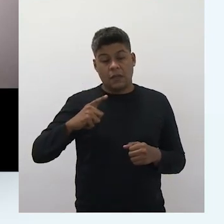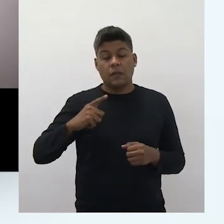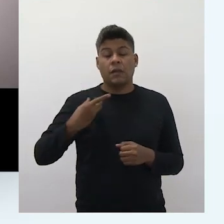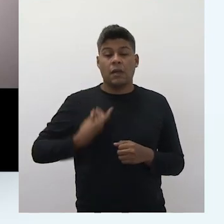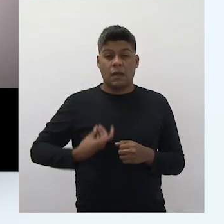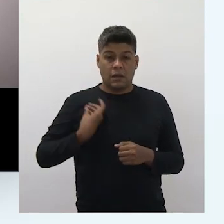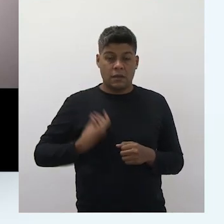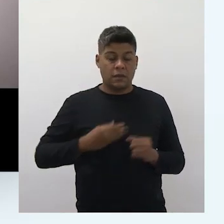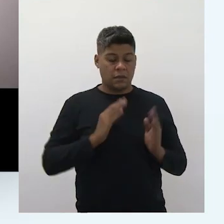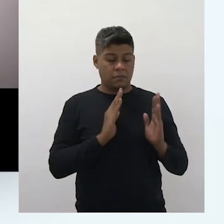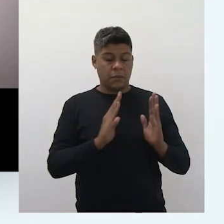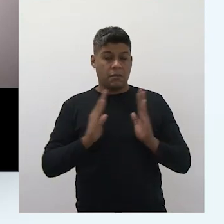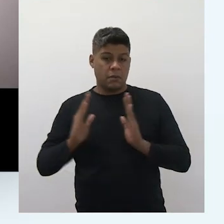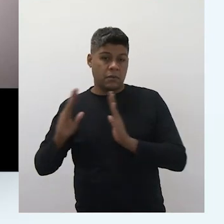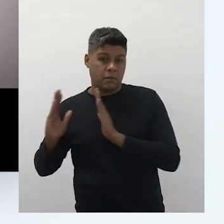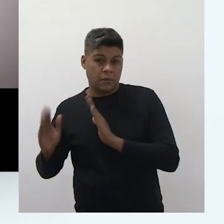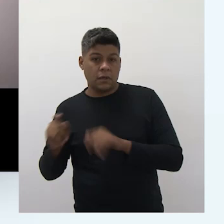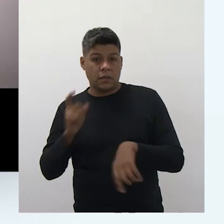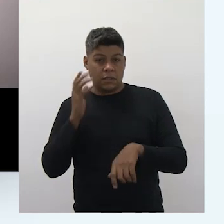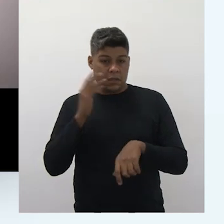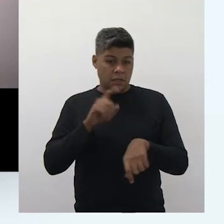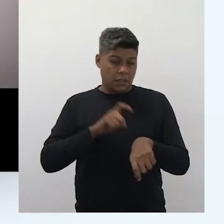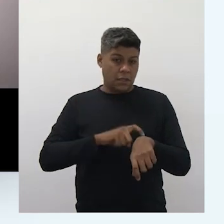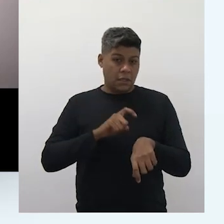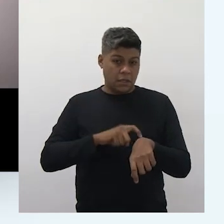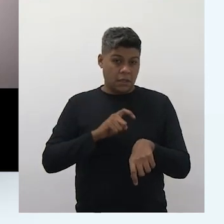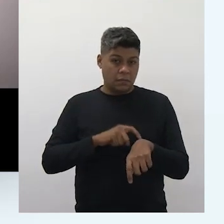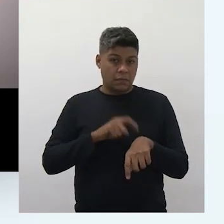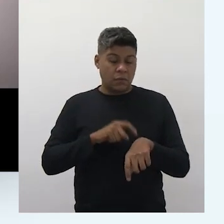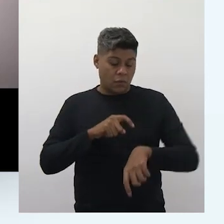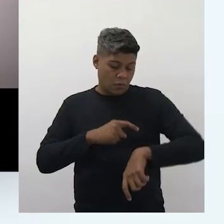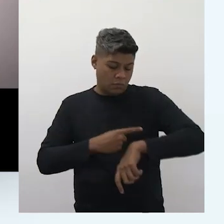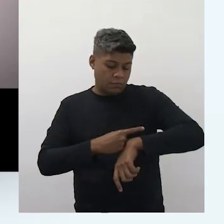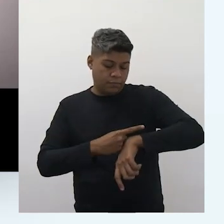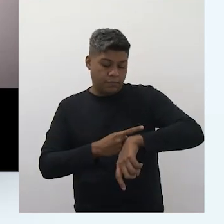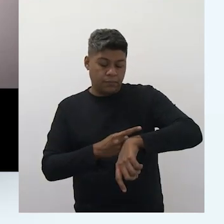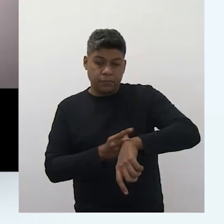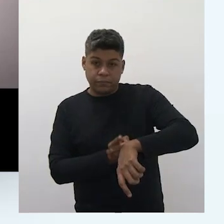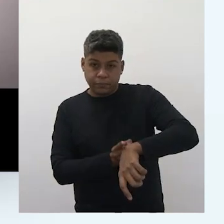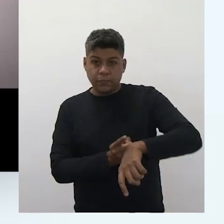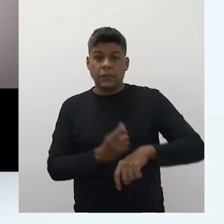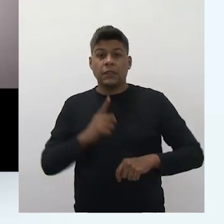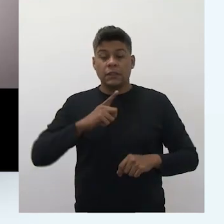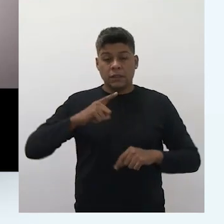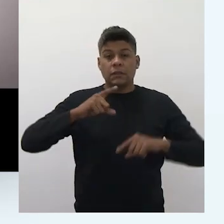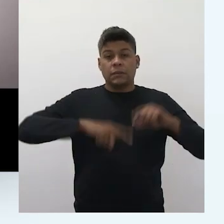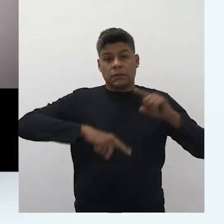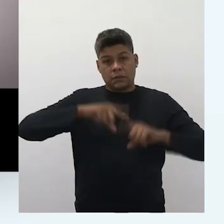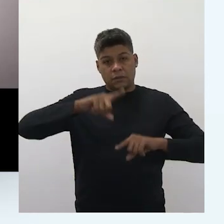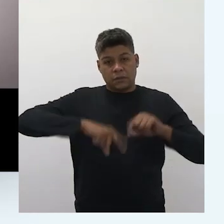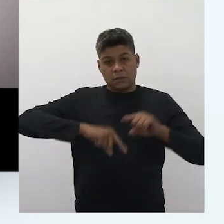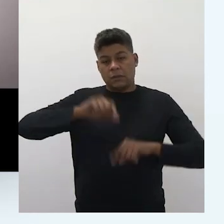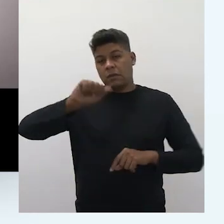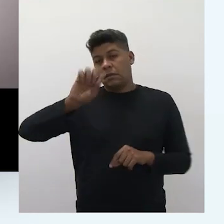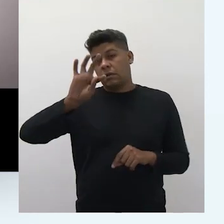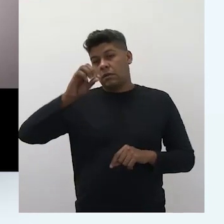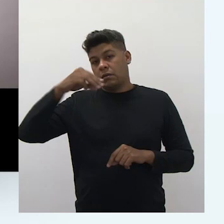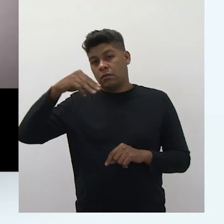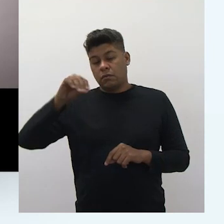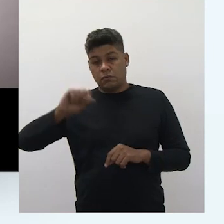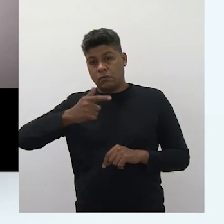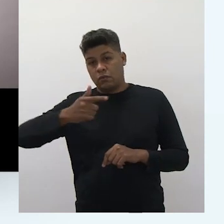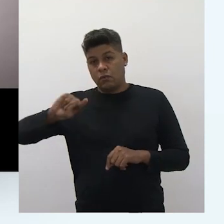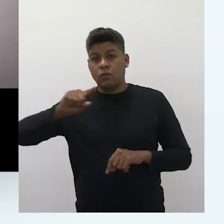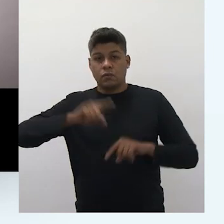realidade. Fragmentamos o tempo nos ponteiros do relógio, fragmentamos a matéria em átomos, em outras